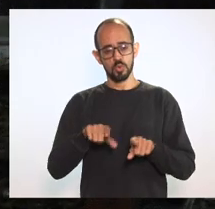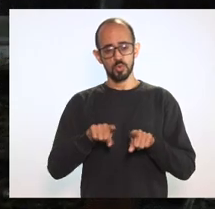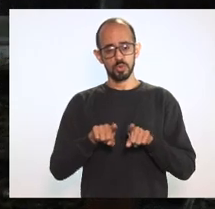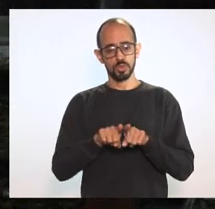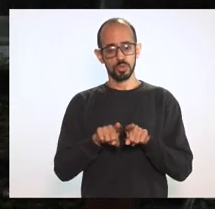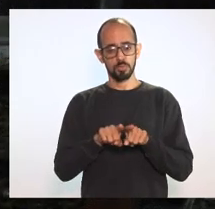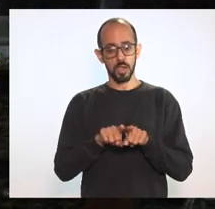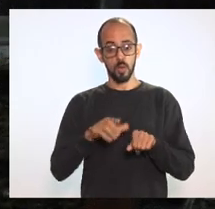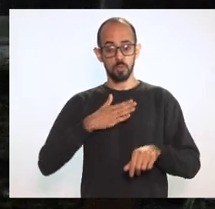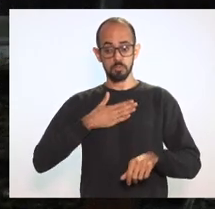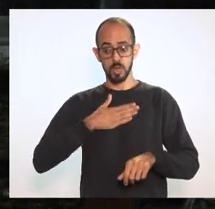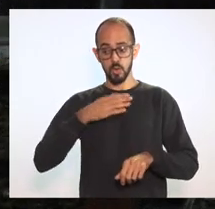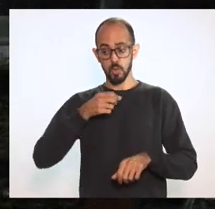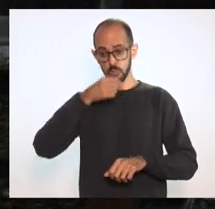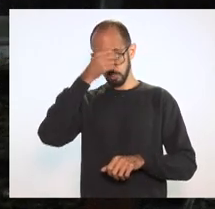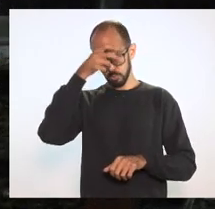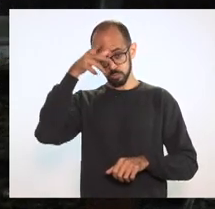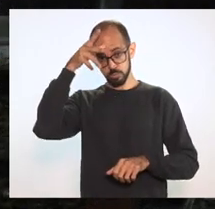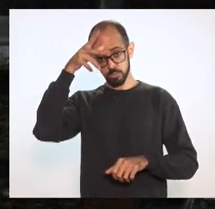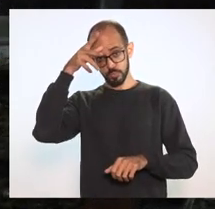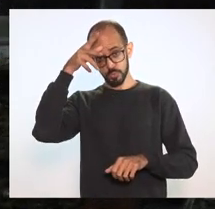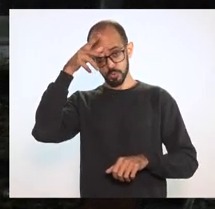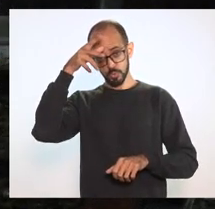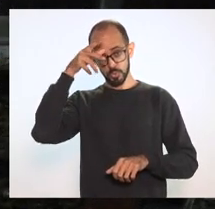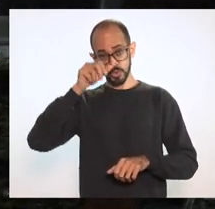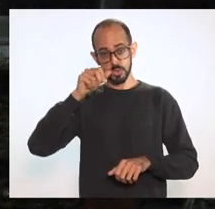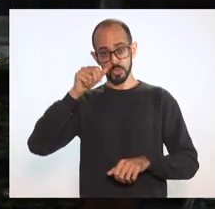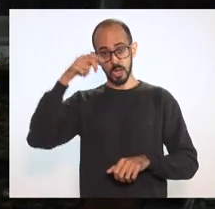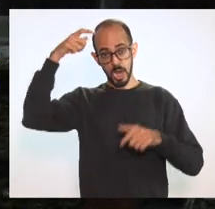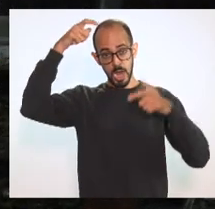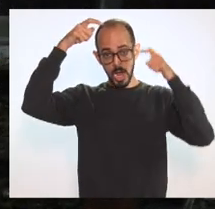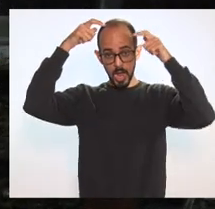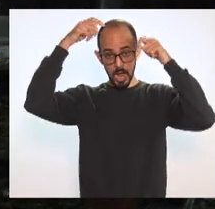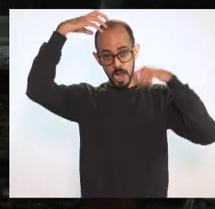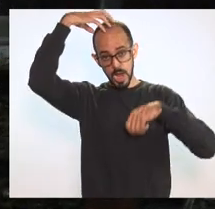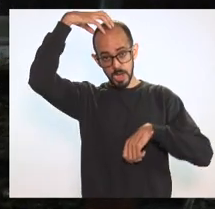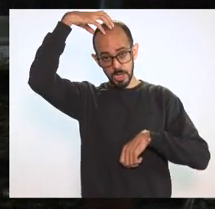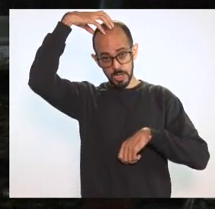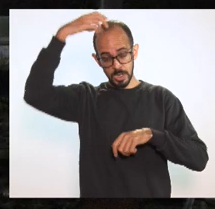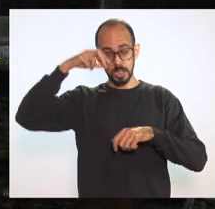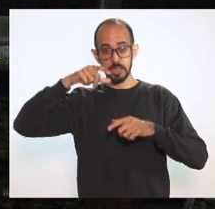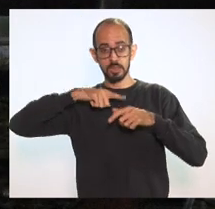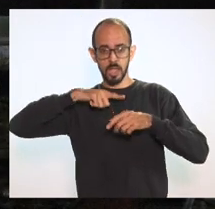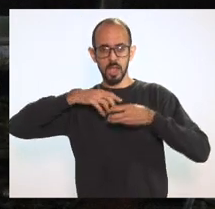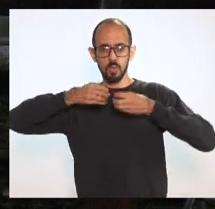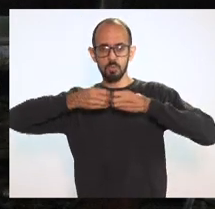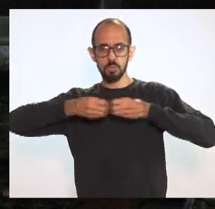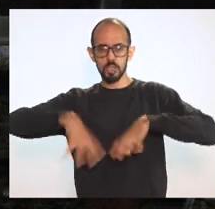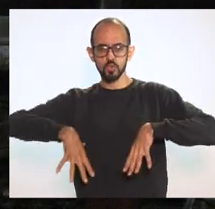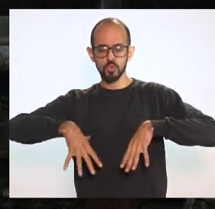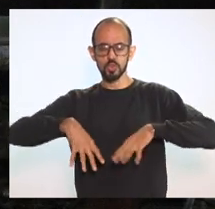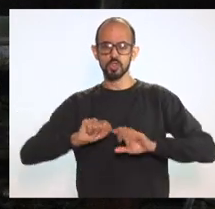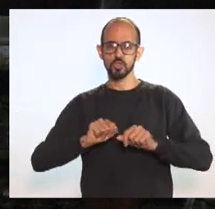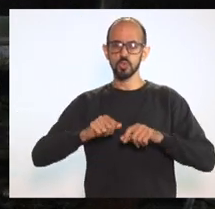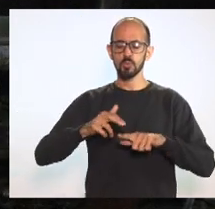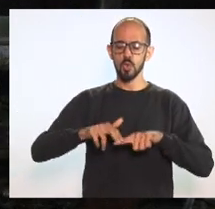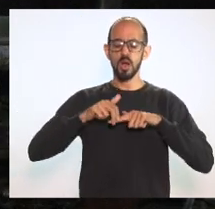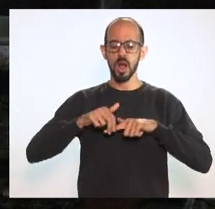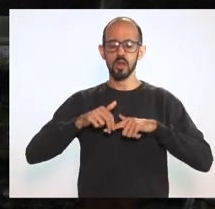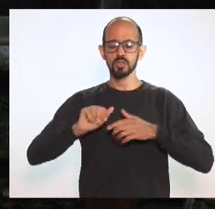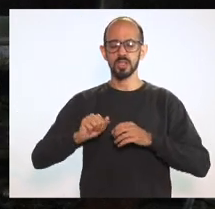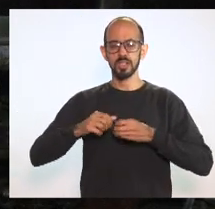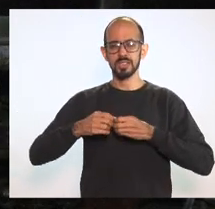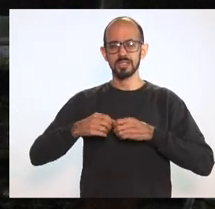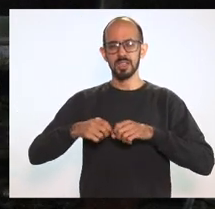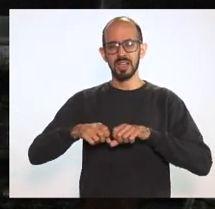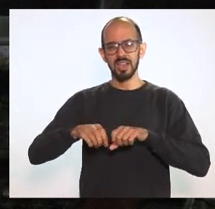Angra dos Reis, é um dos municípios que vem sendo prejudicados por esta divisão que nenhum